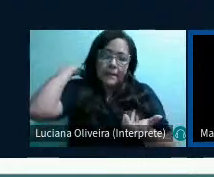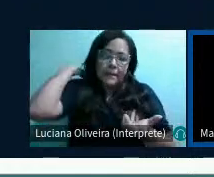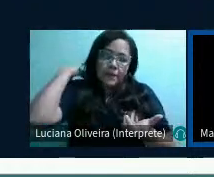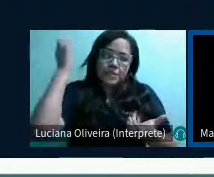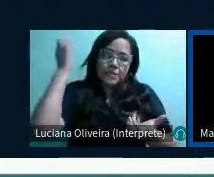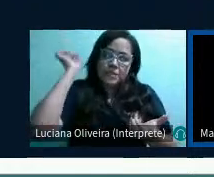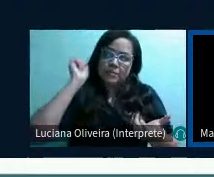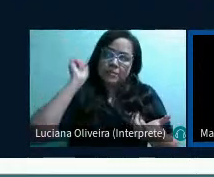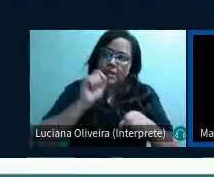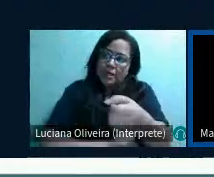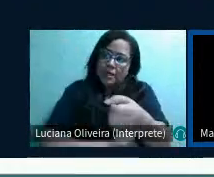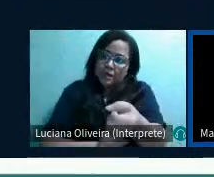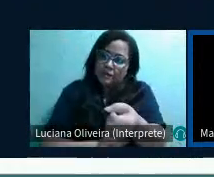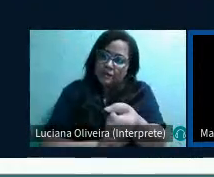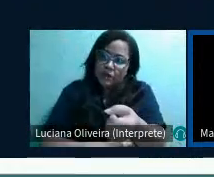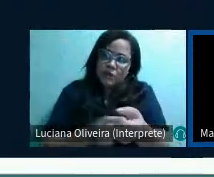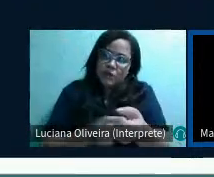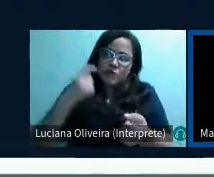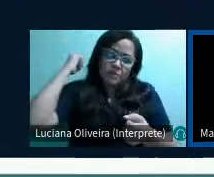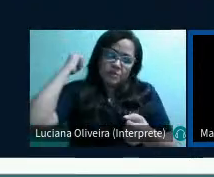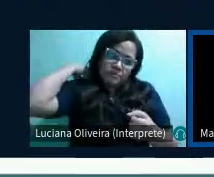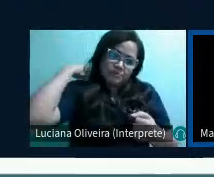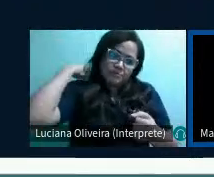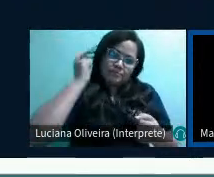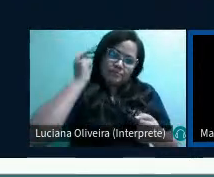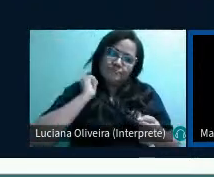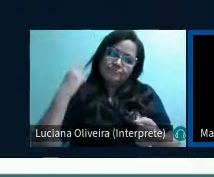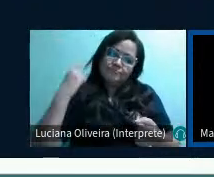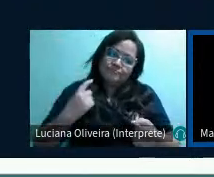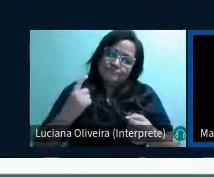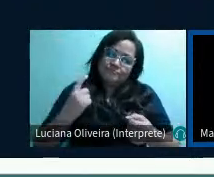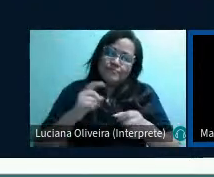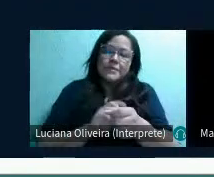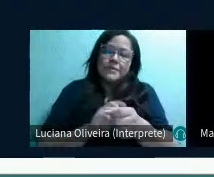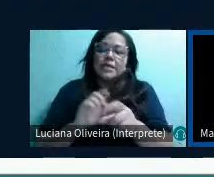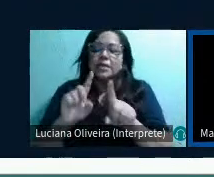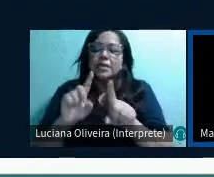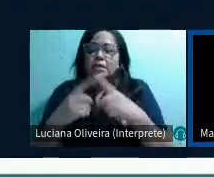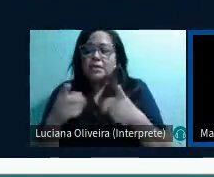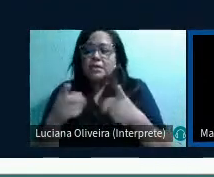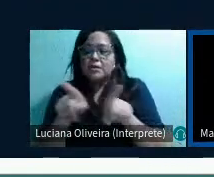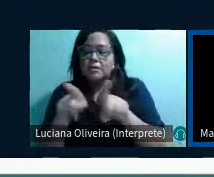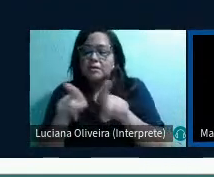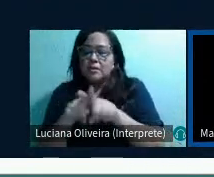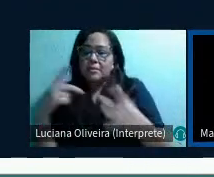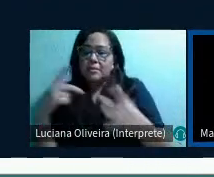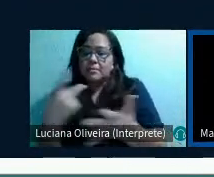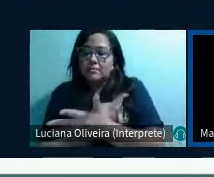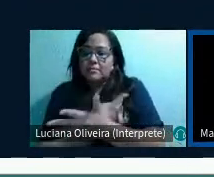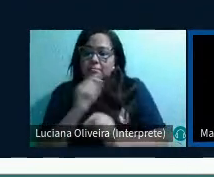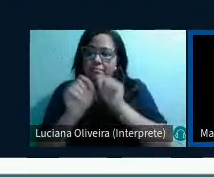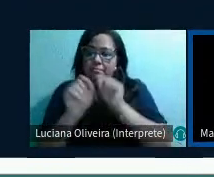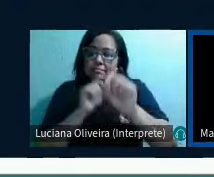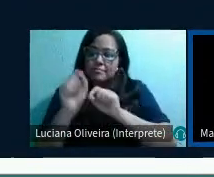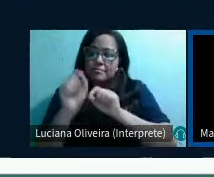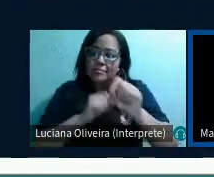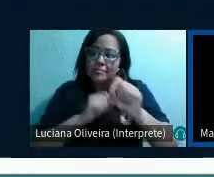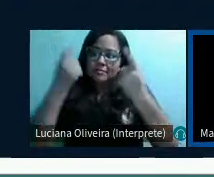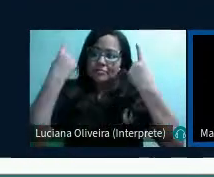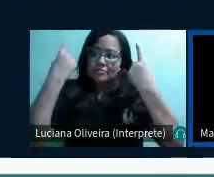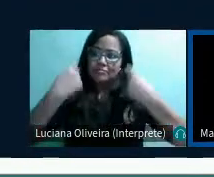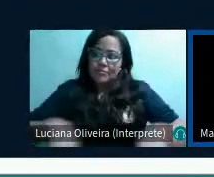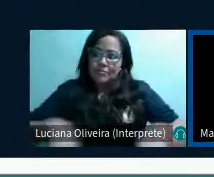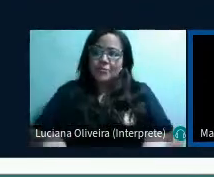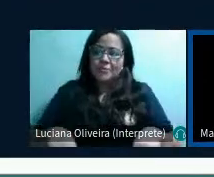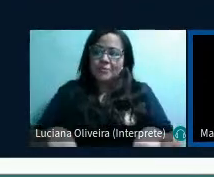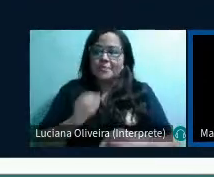informações, né? Vai enviar os comandos para os nossos atuadores, que são os nossos membros. Então, por exemplo, se você viu alguma coisa e você quer pegar,